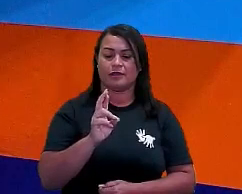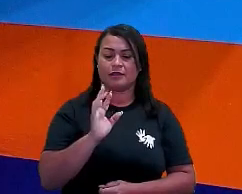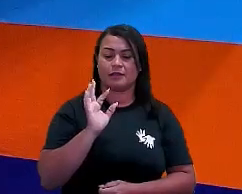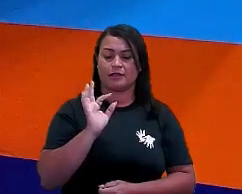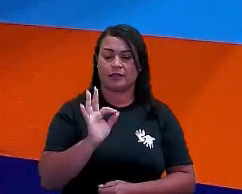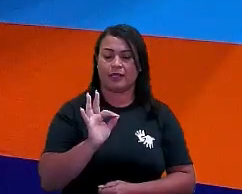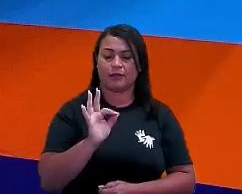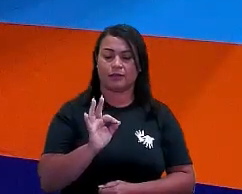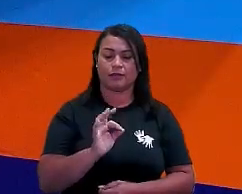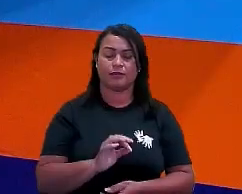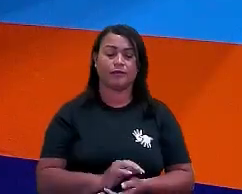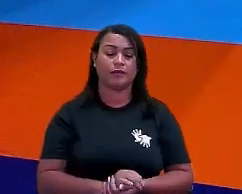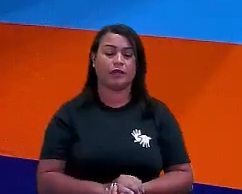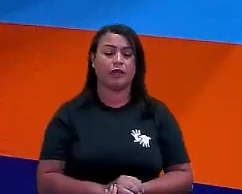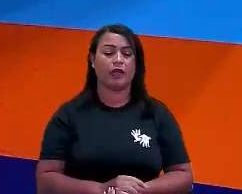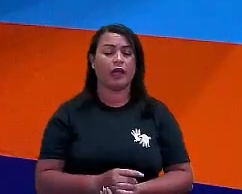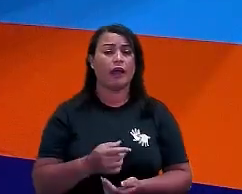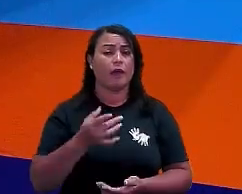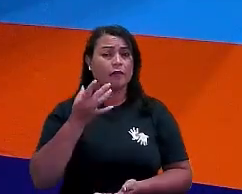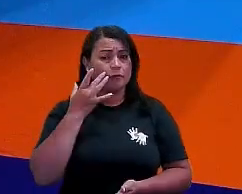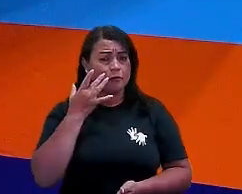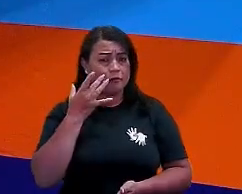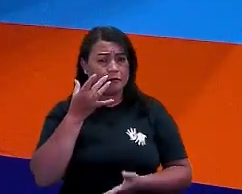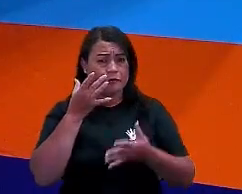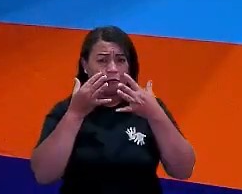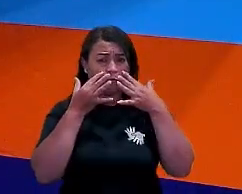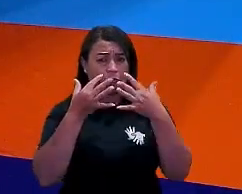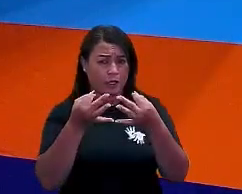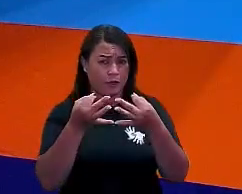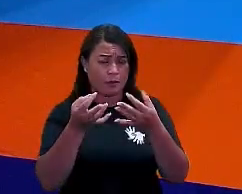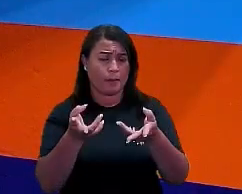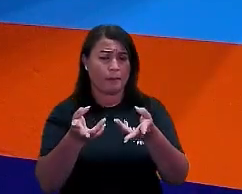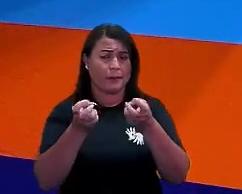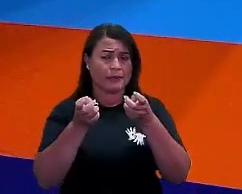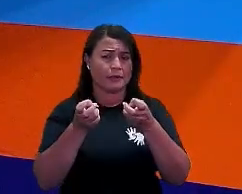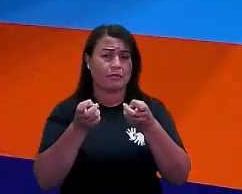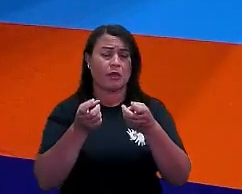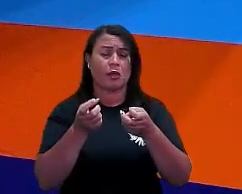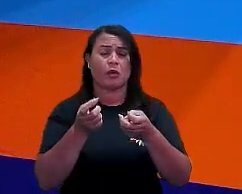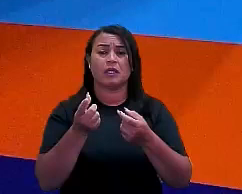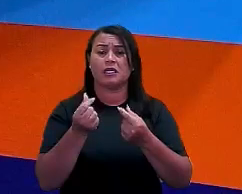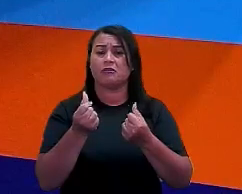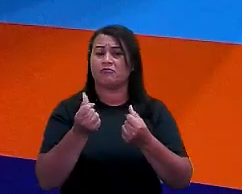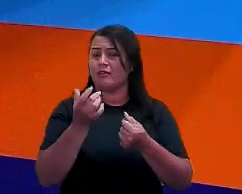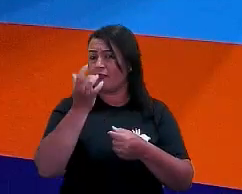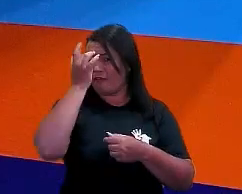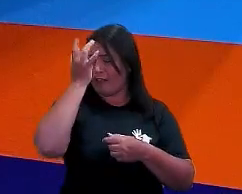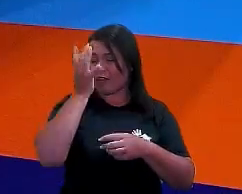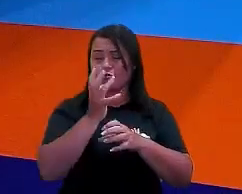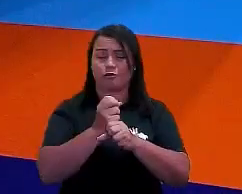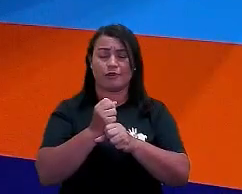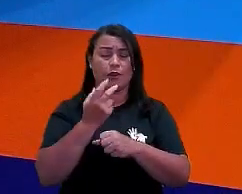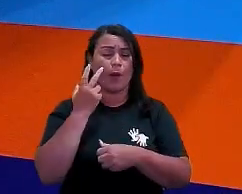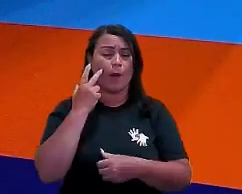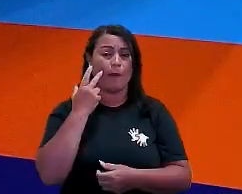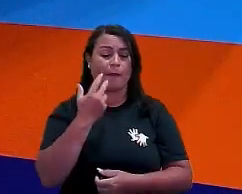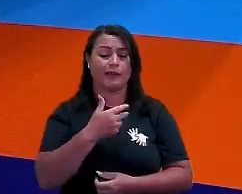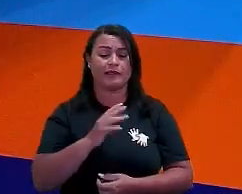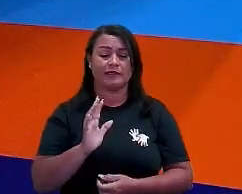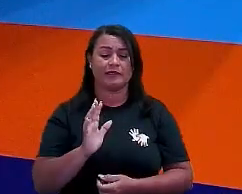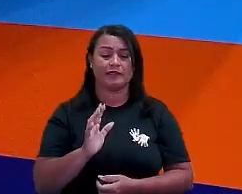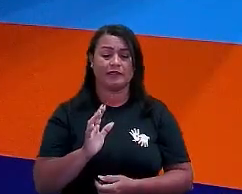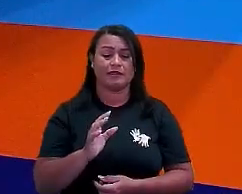tá certo? Viu que não tem mistério para contar dinheiro? Então, a gente conta normalmente,